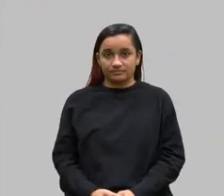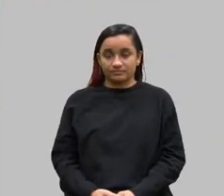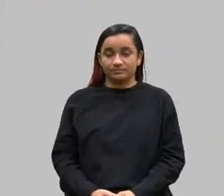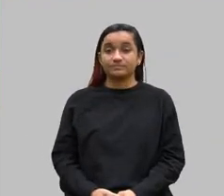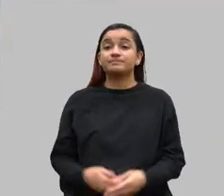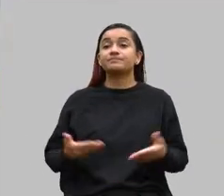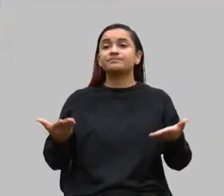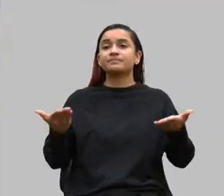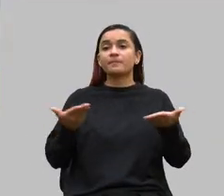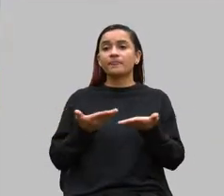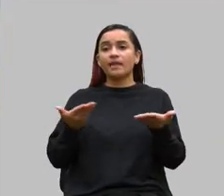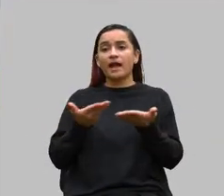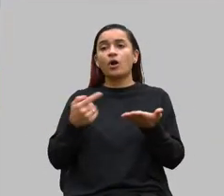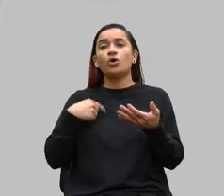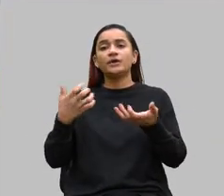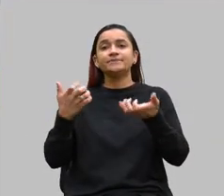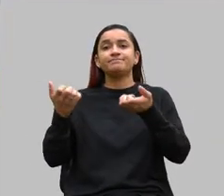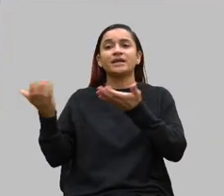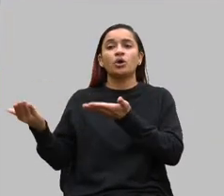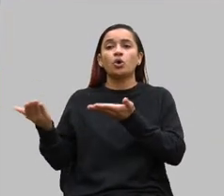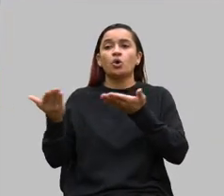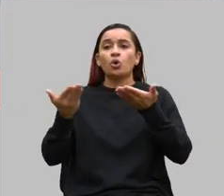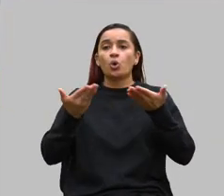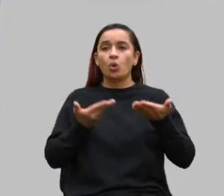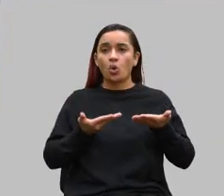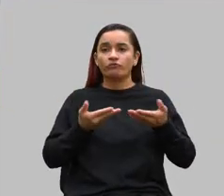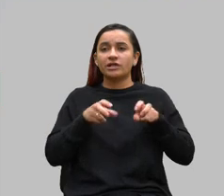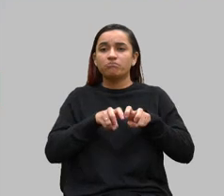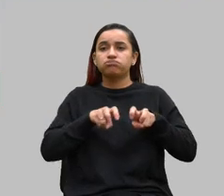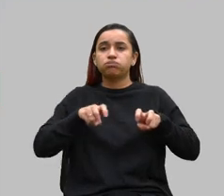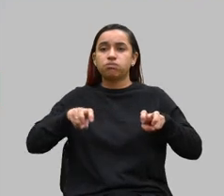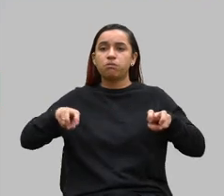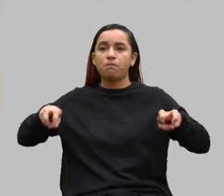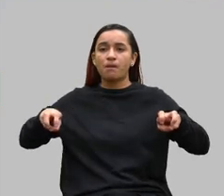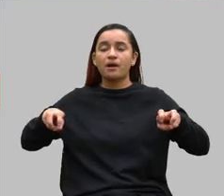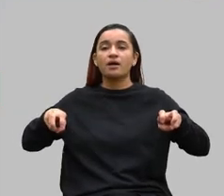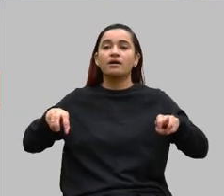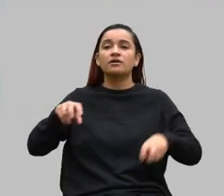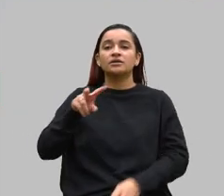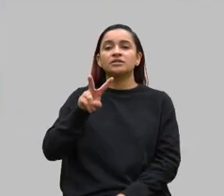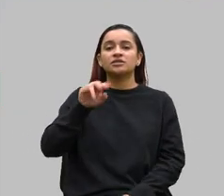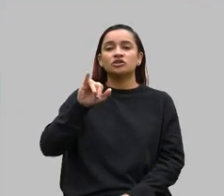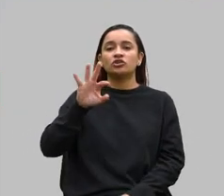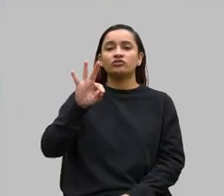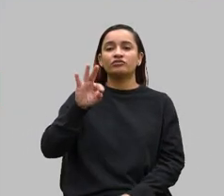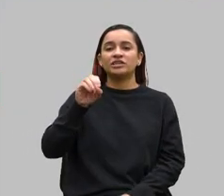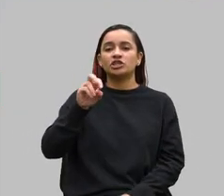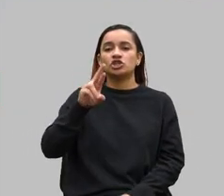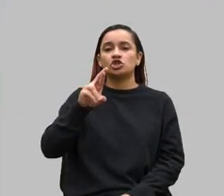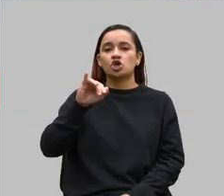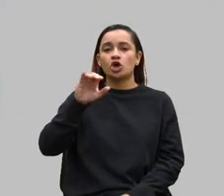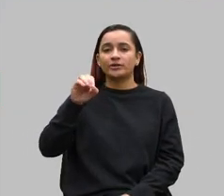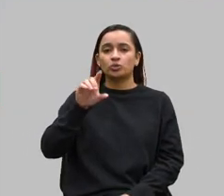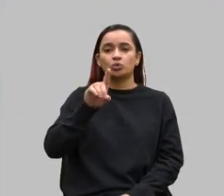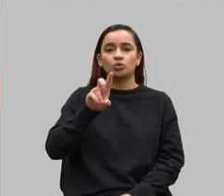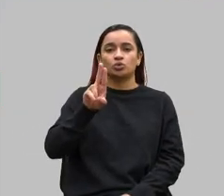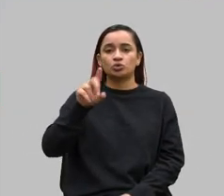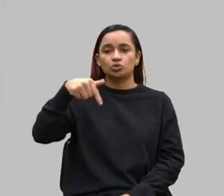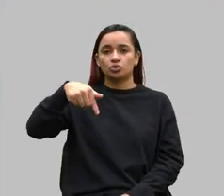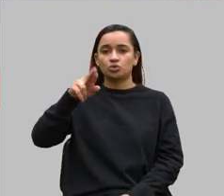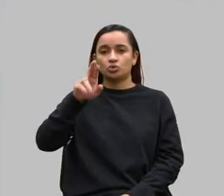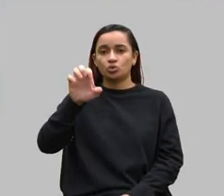gostaríamos de convidar para compor a nossa mesa de honra Vitório Duque semionato diretor de